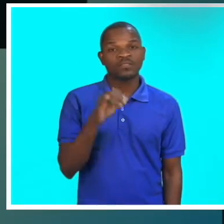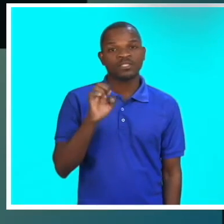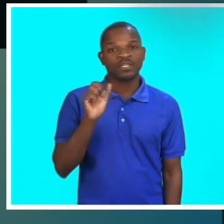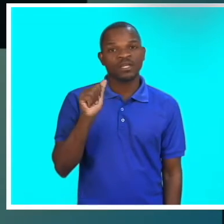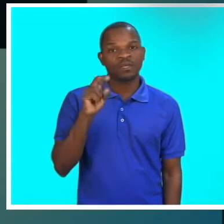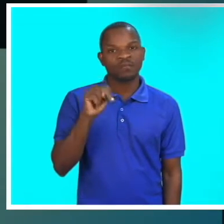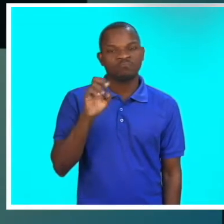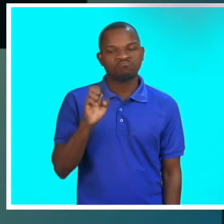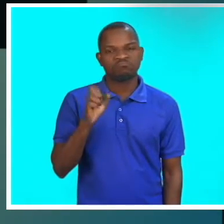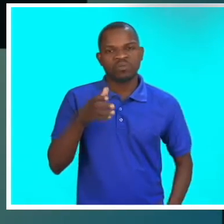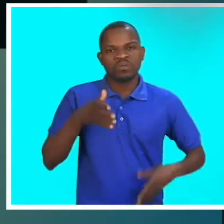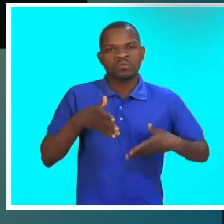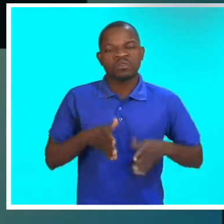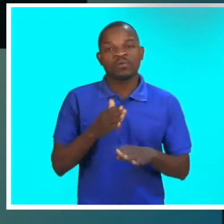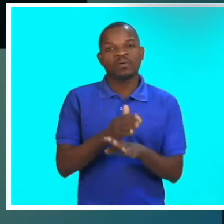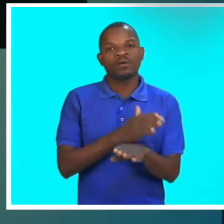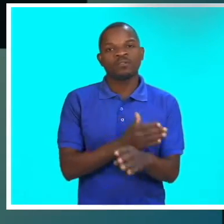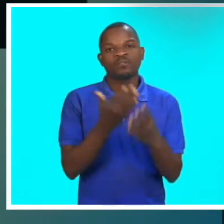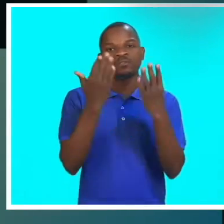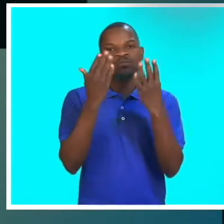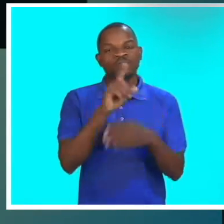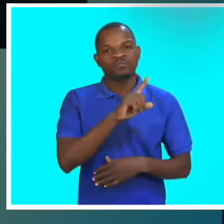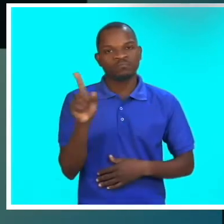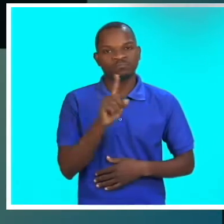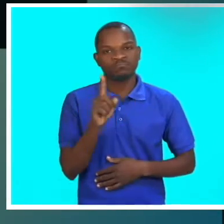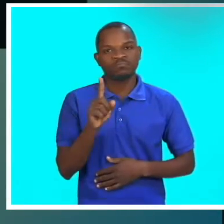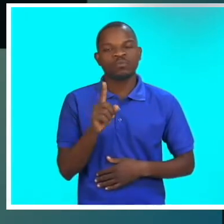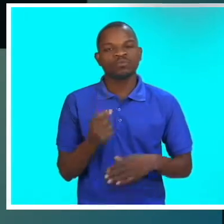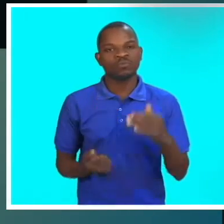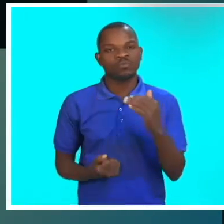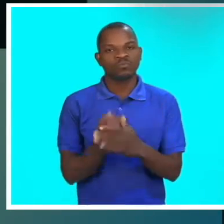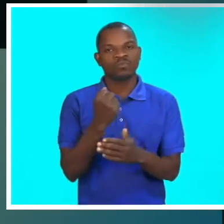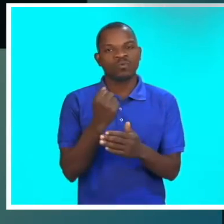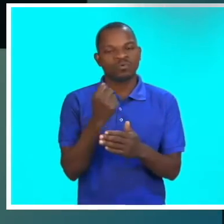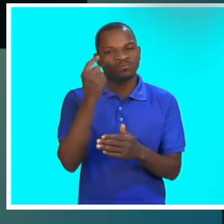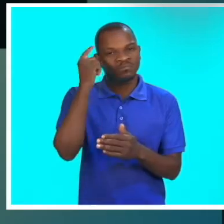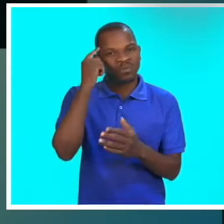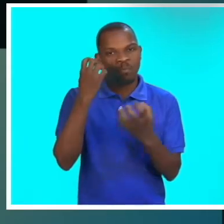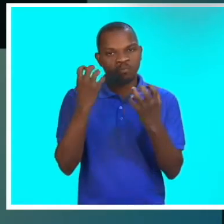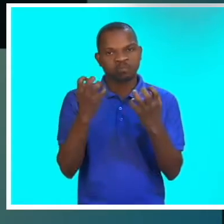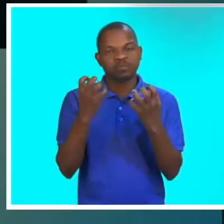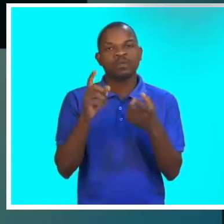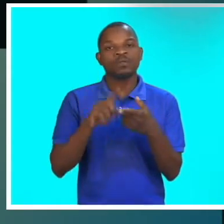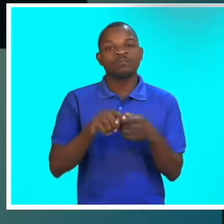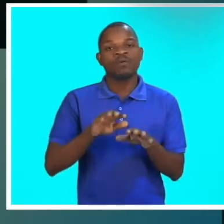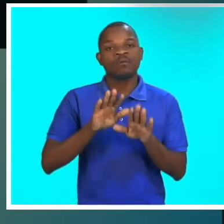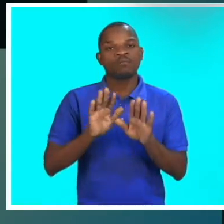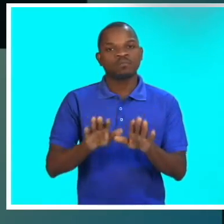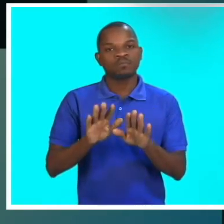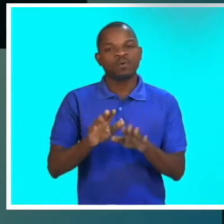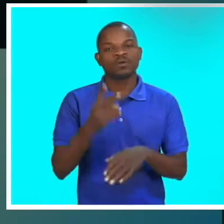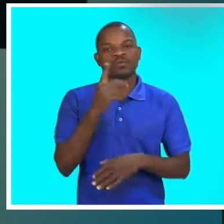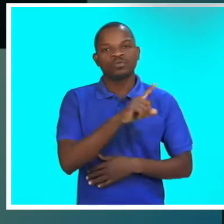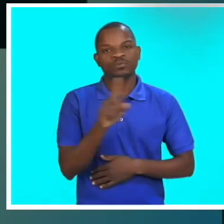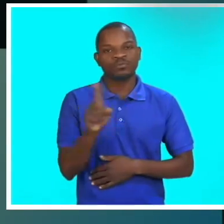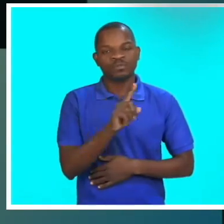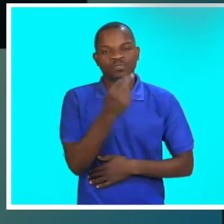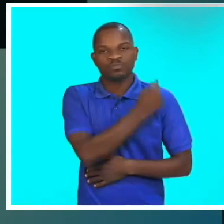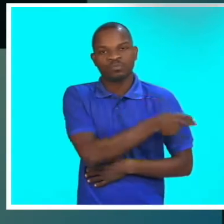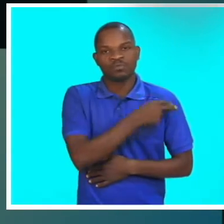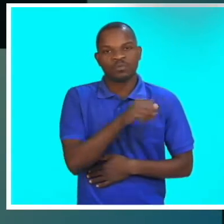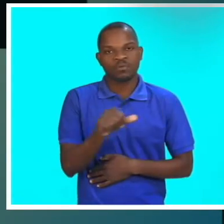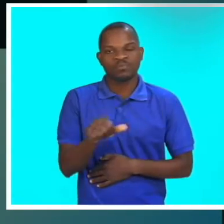Gianni Roberto nasceu prematura e teve paralisia cerebral. Ficou na incubadora durante dois meses para